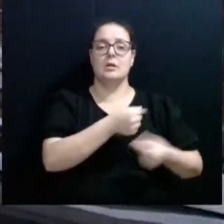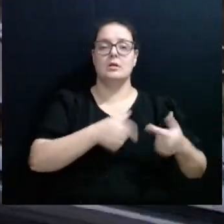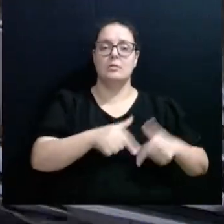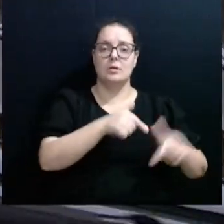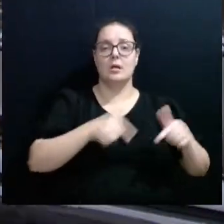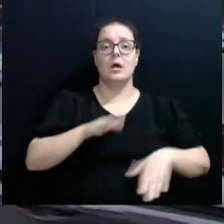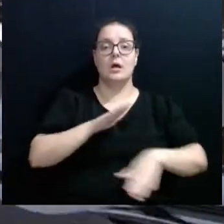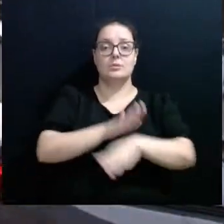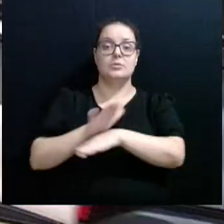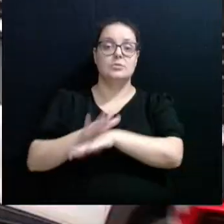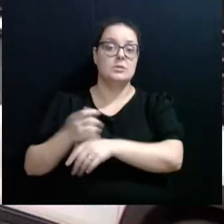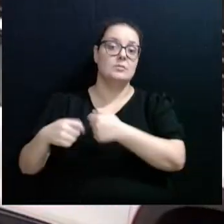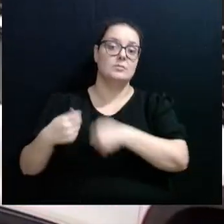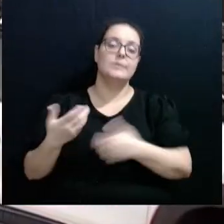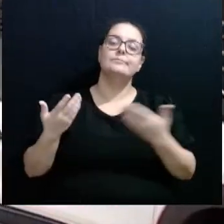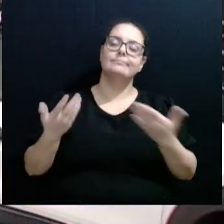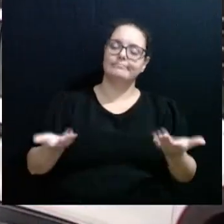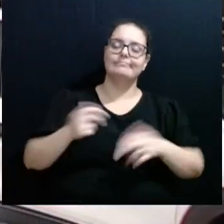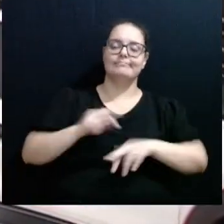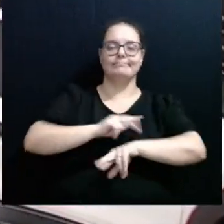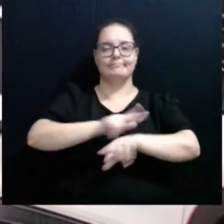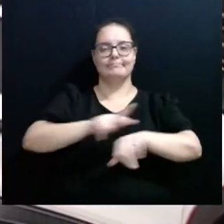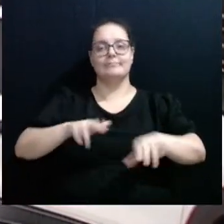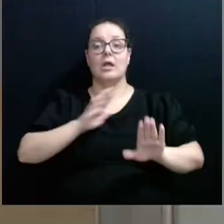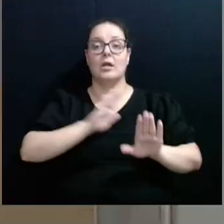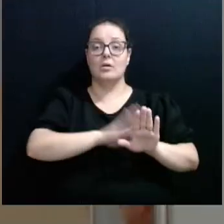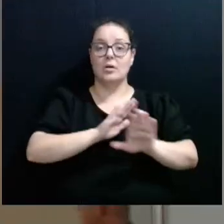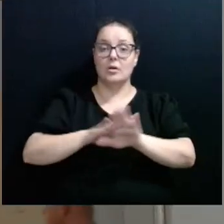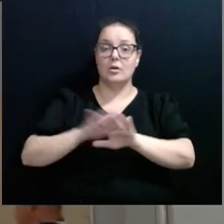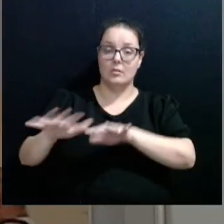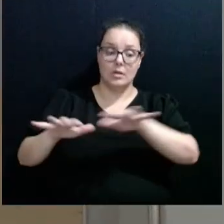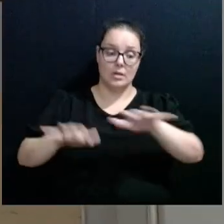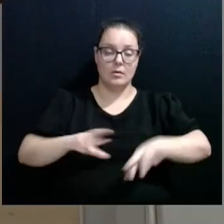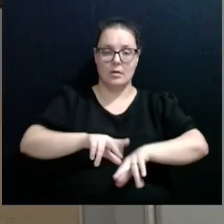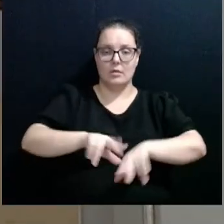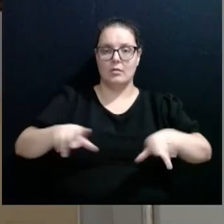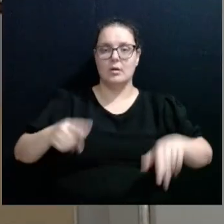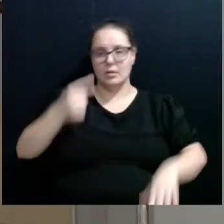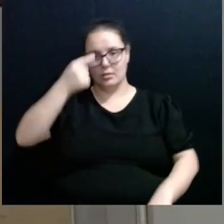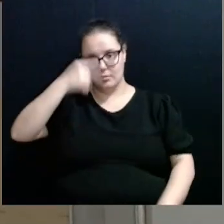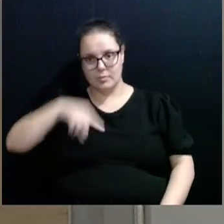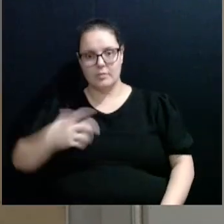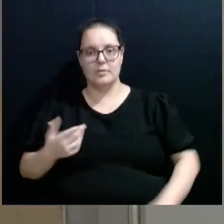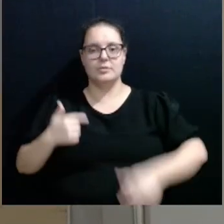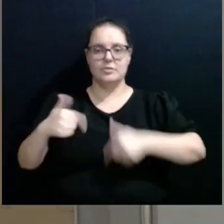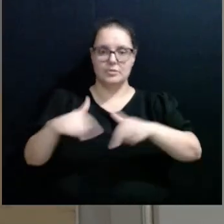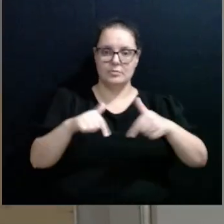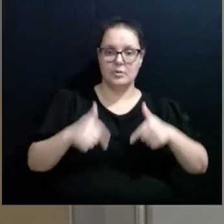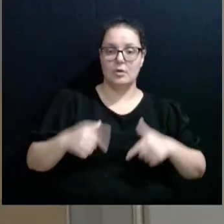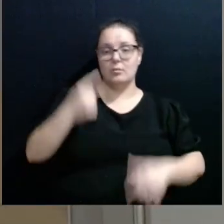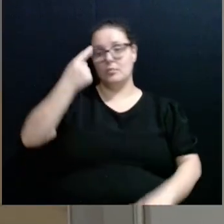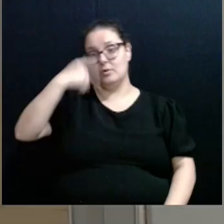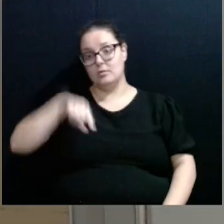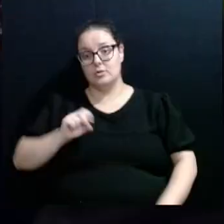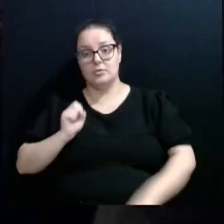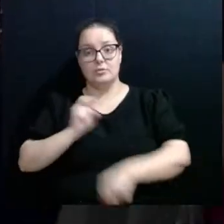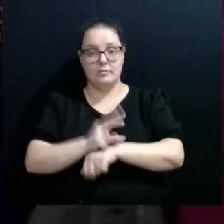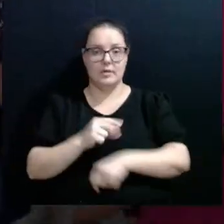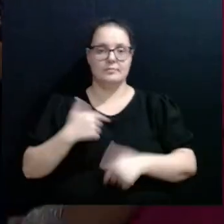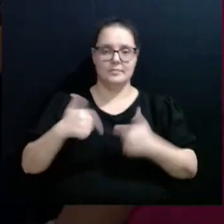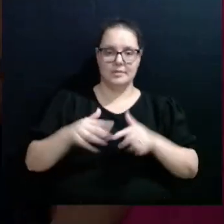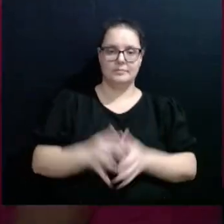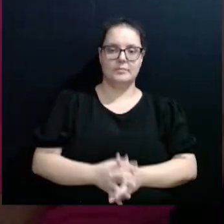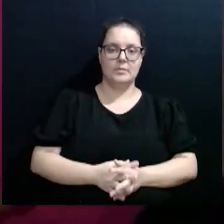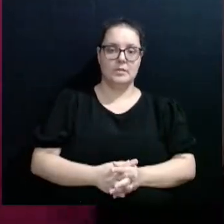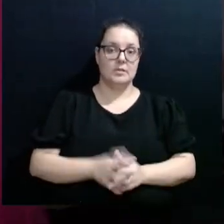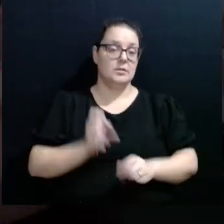são realmente muitas funções, diversos setores e perfis de trabalhadores, perfis de vagas para trabalhadores. São vagas para todo